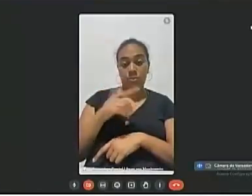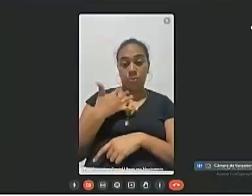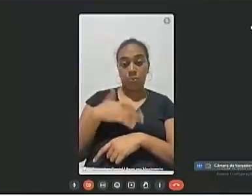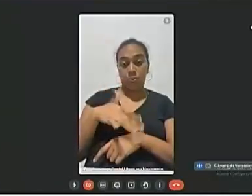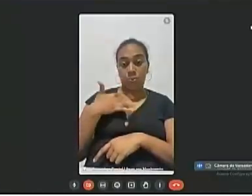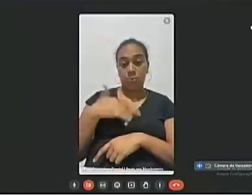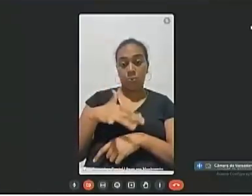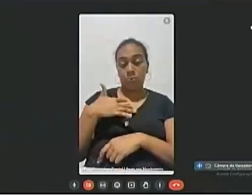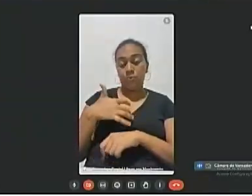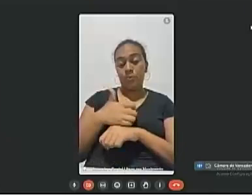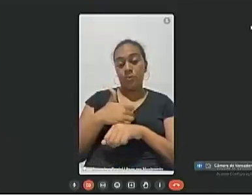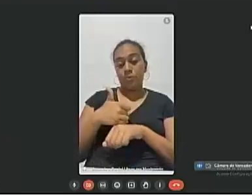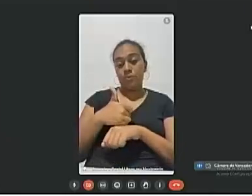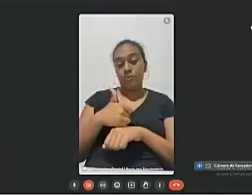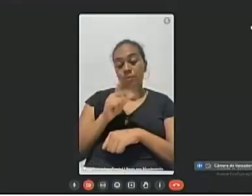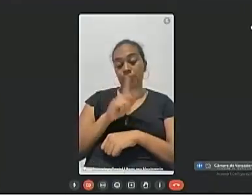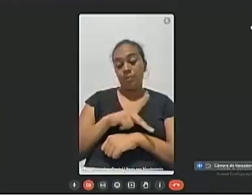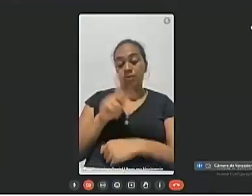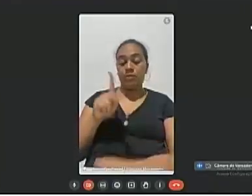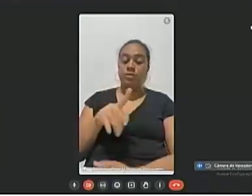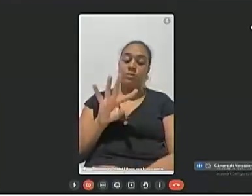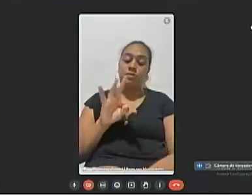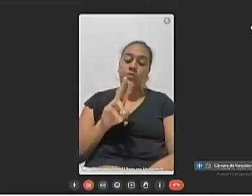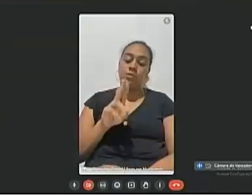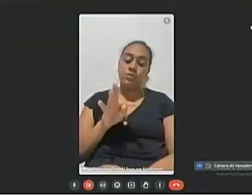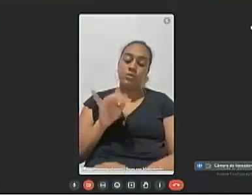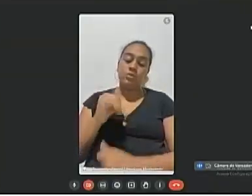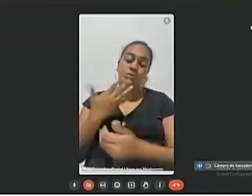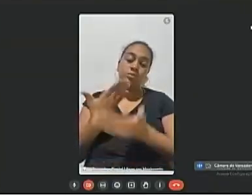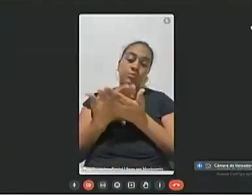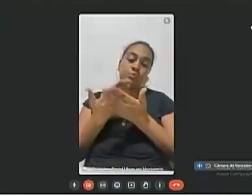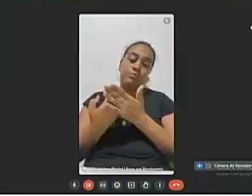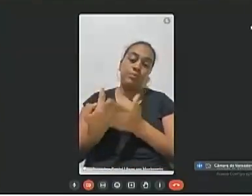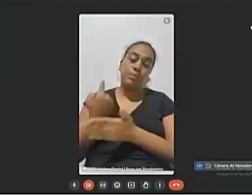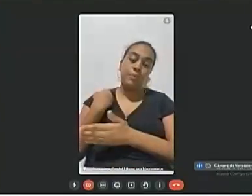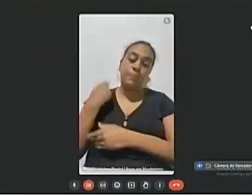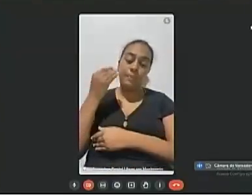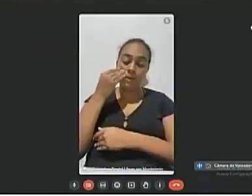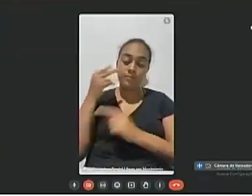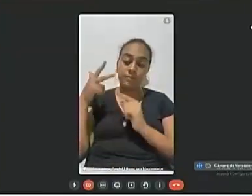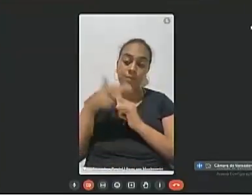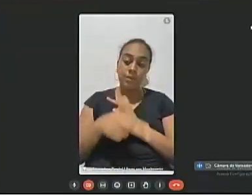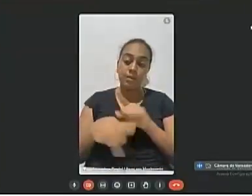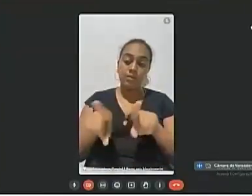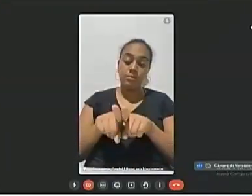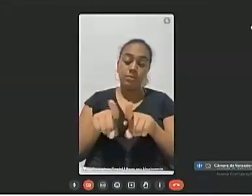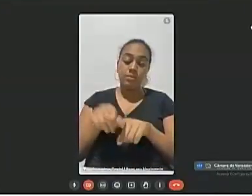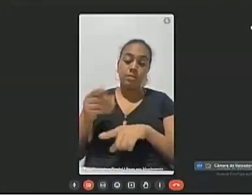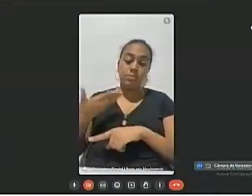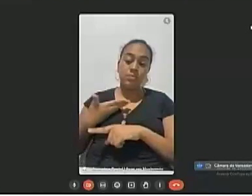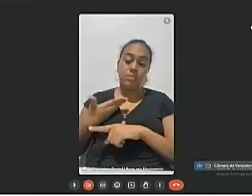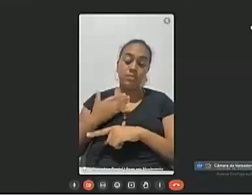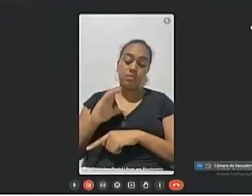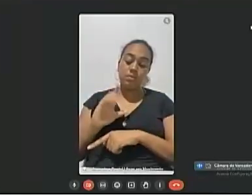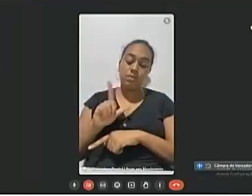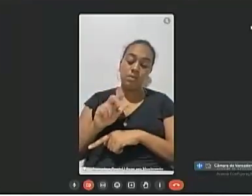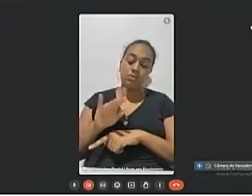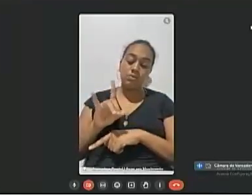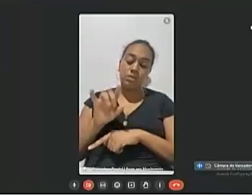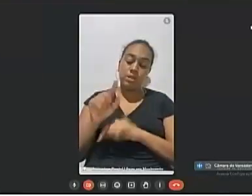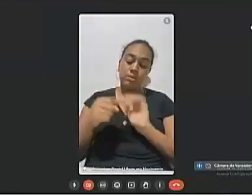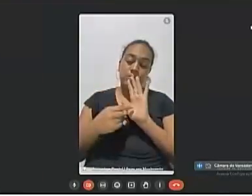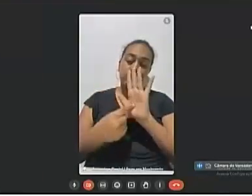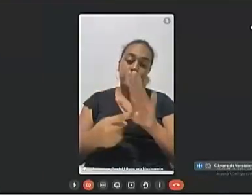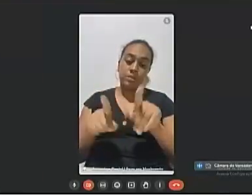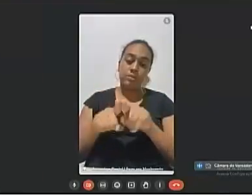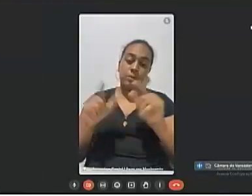O professor Tucci Villanueva já tinha estudado 10 anos antes cortar a ponta sul da ressaca, que nem o nosso colega Claudinei apresentou aqui agora. E lá no centro